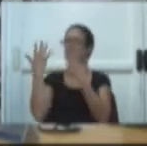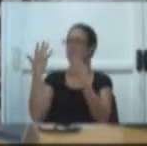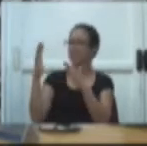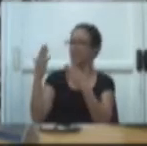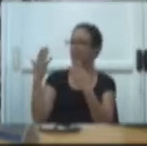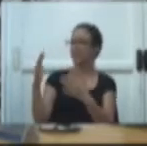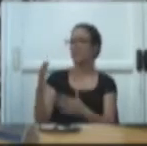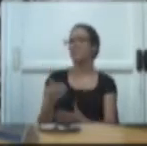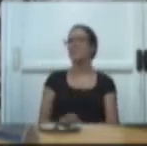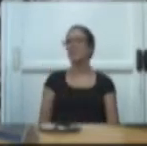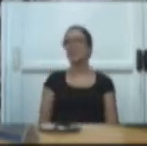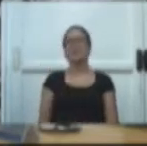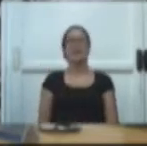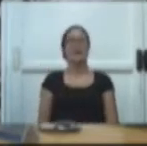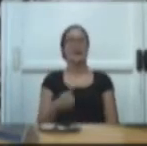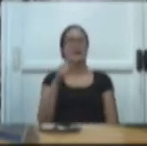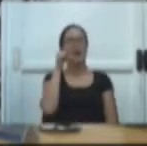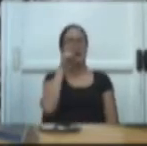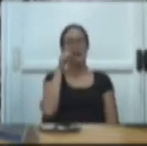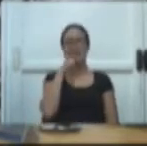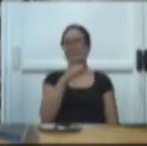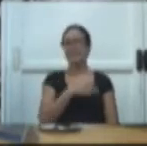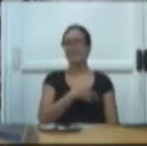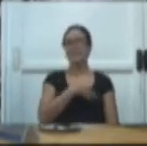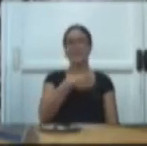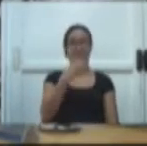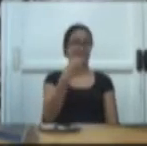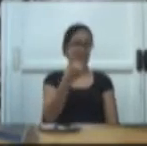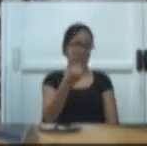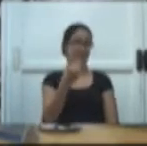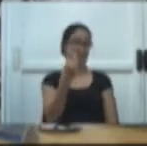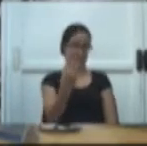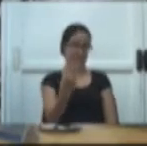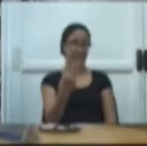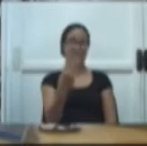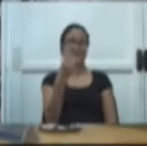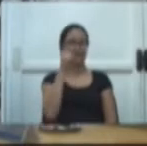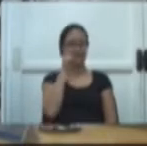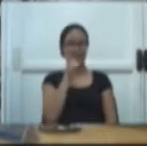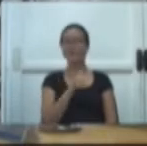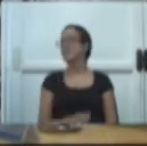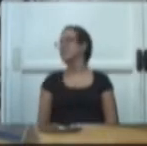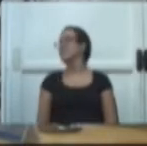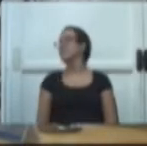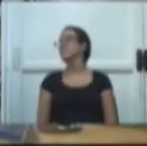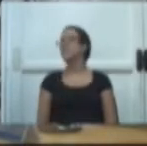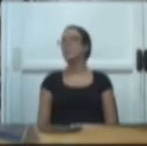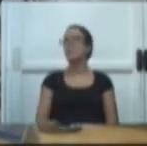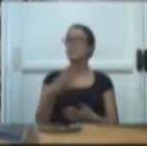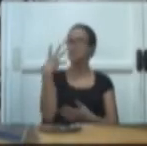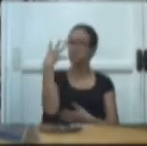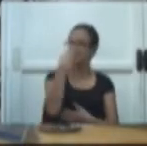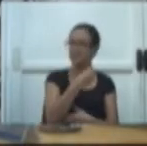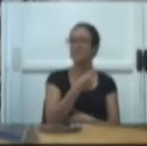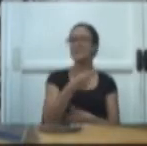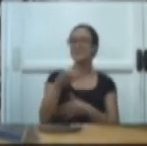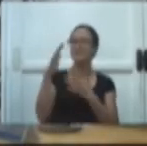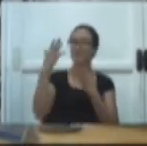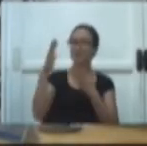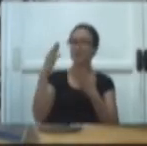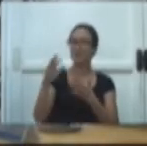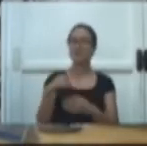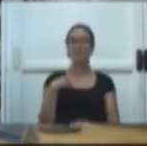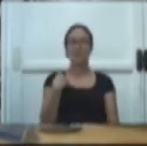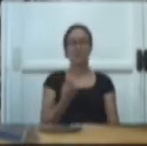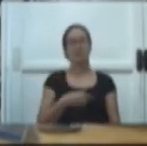belas meninas, também hoje todas na faculdade, e agradecer realmente todo o seu trabalho por nós como